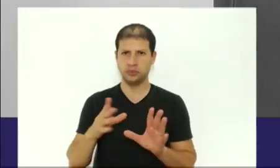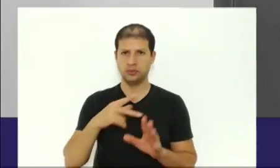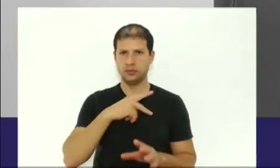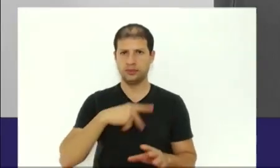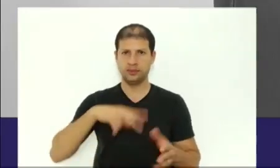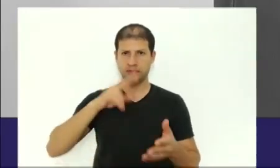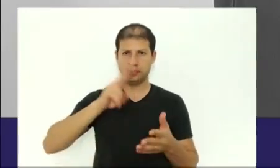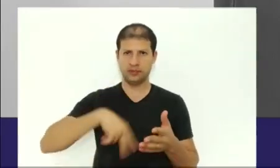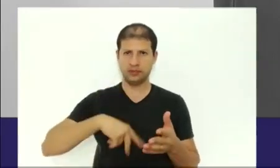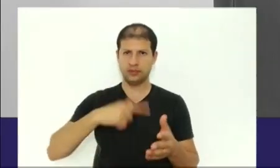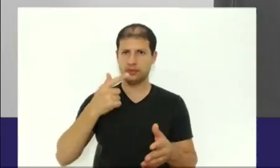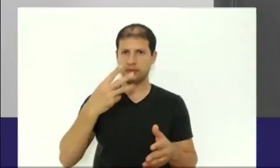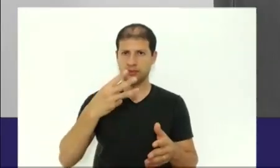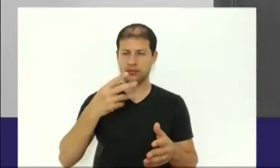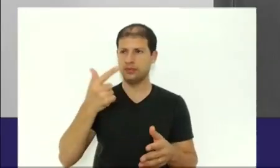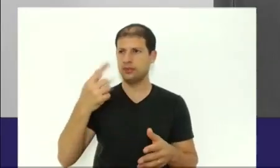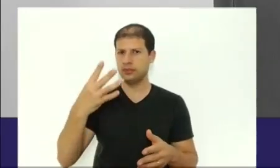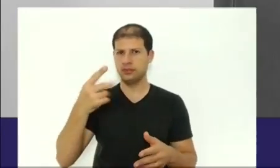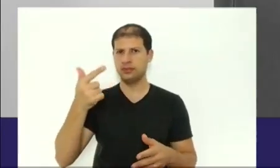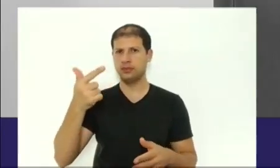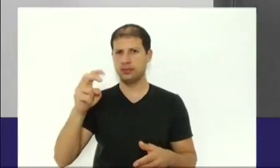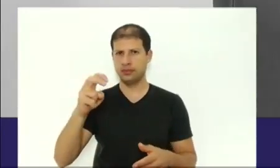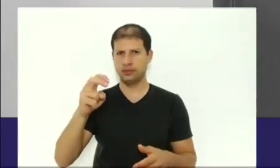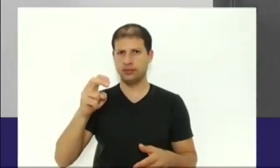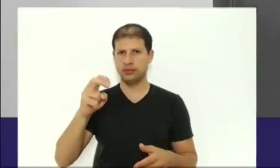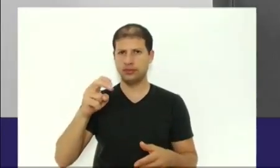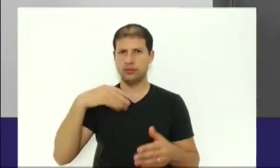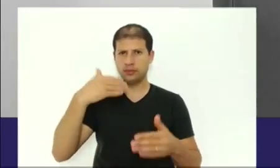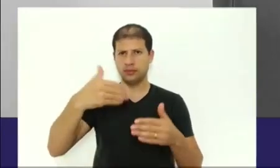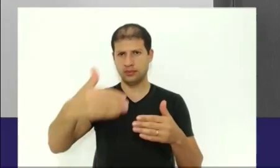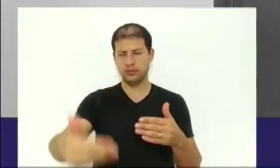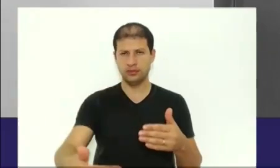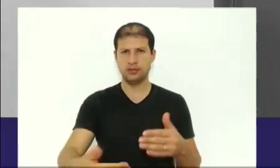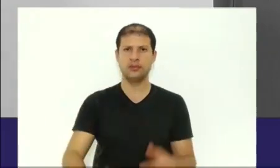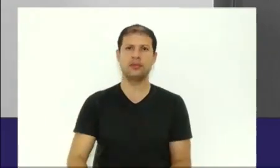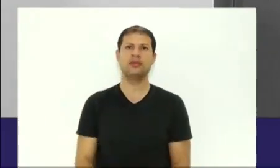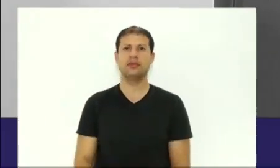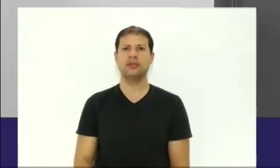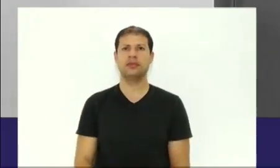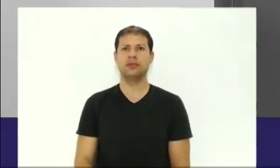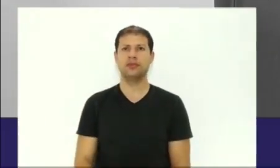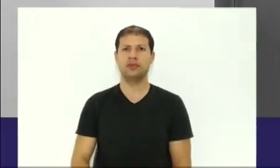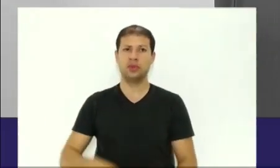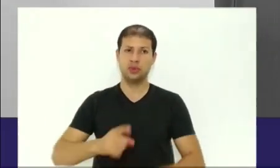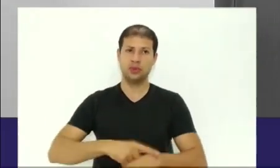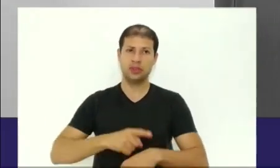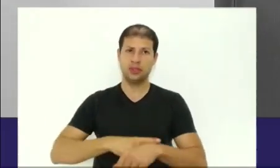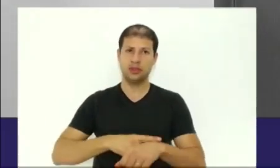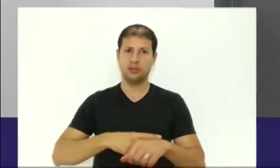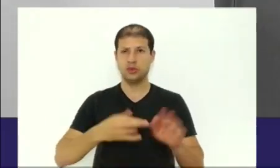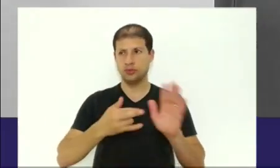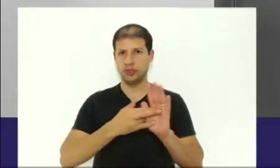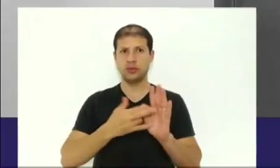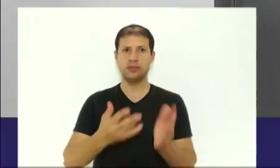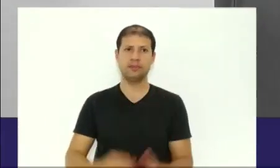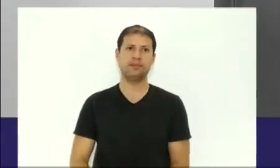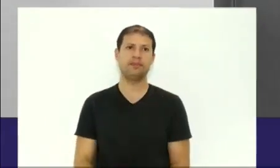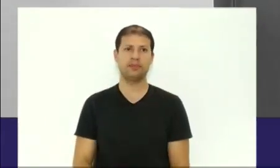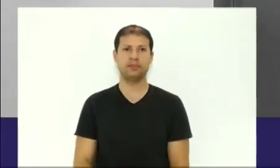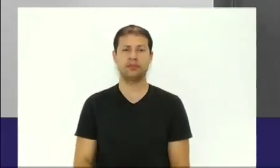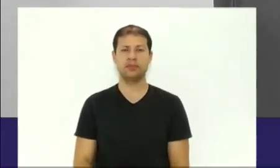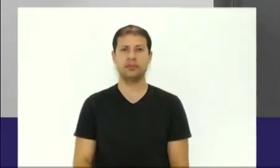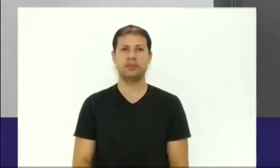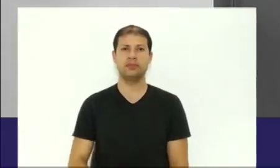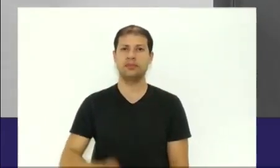do 23, 24 e 25 sequencialmente, devido ao tempo regimental. Autoria,